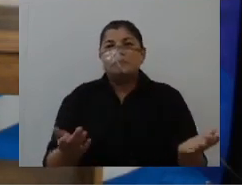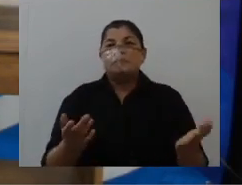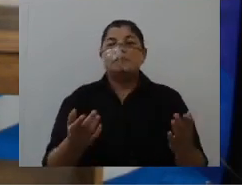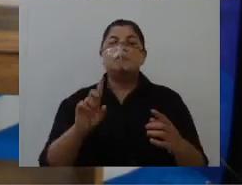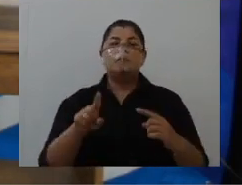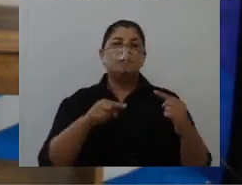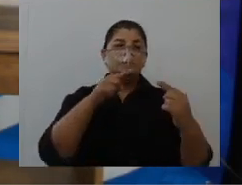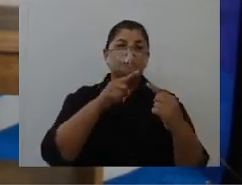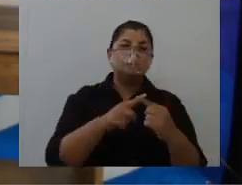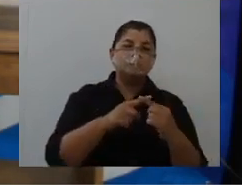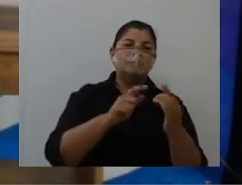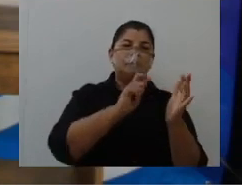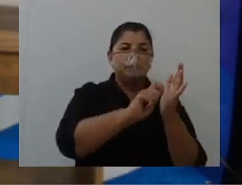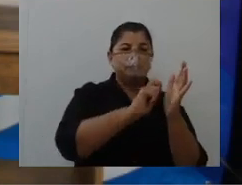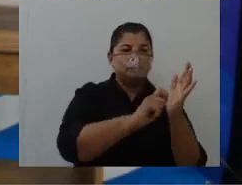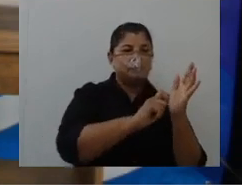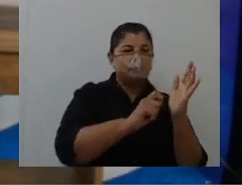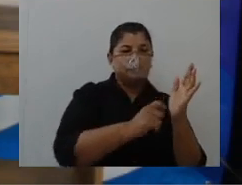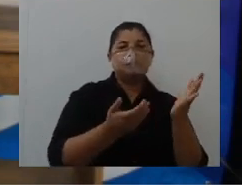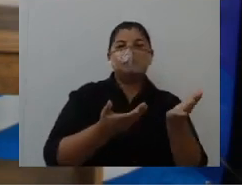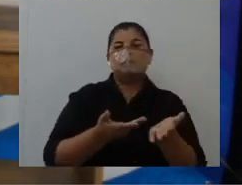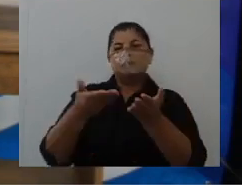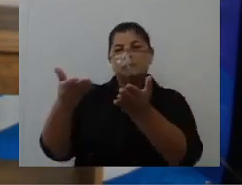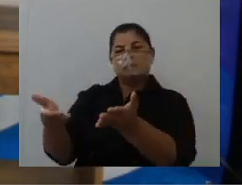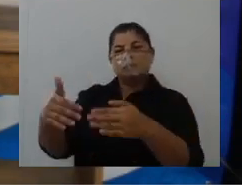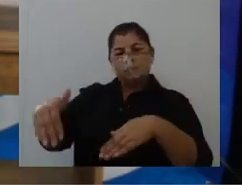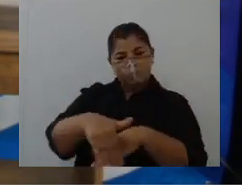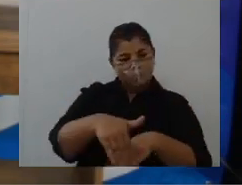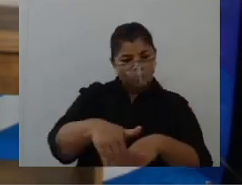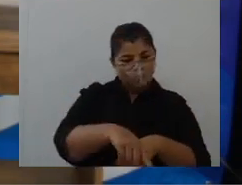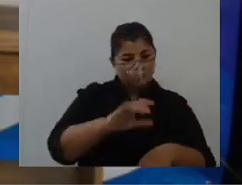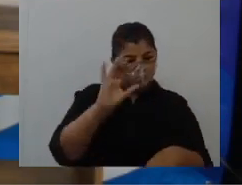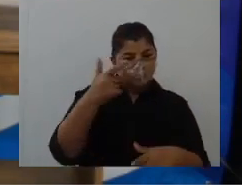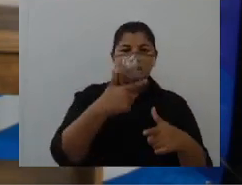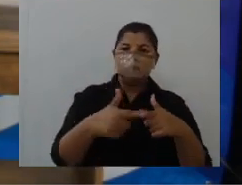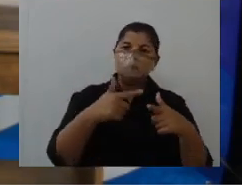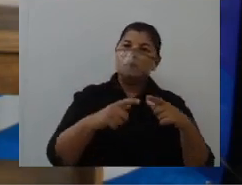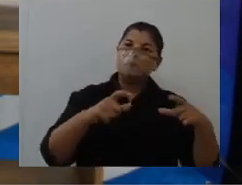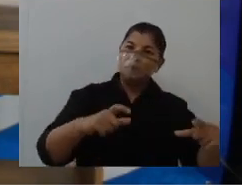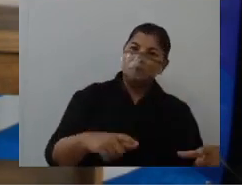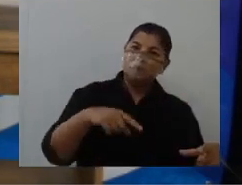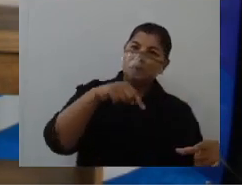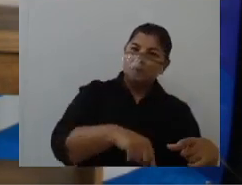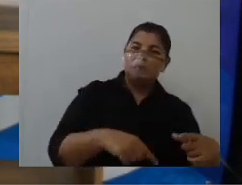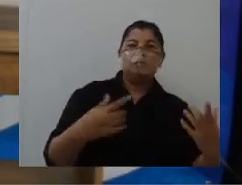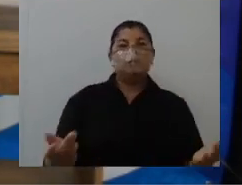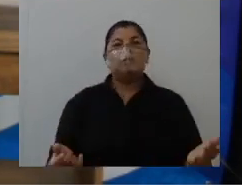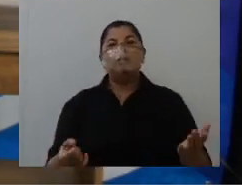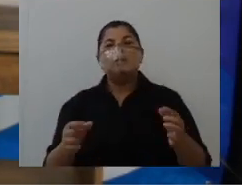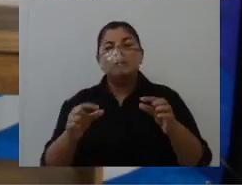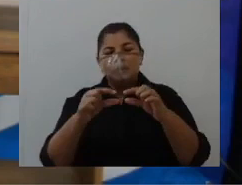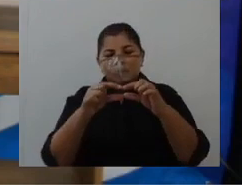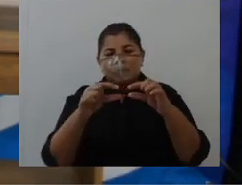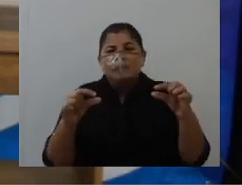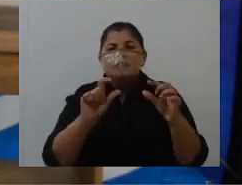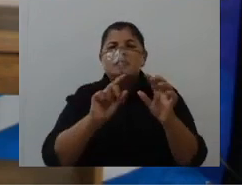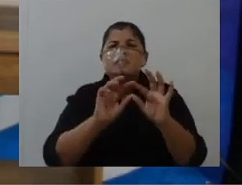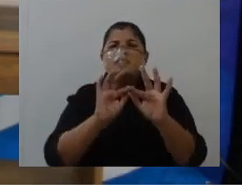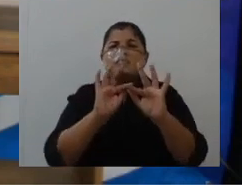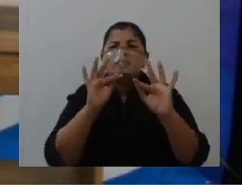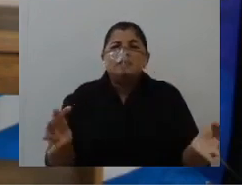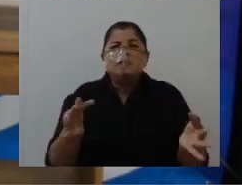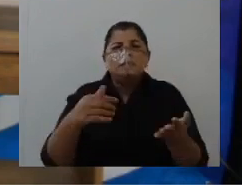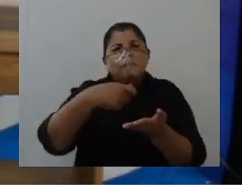de um abaixo-assinado, fazer com que o buraco da rua seja resolvido. Né? O objetivo de um bilhete, trazer uma informação